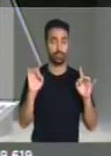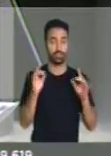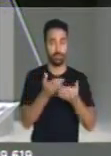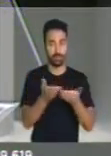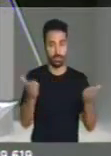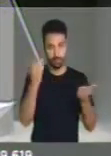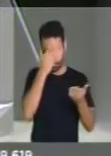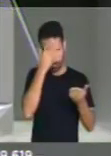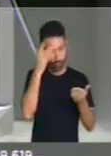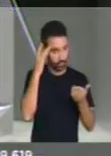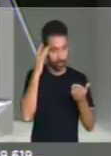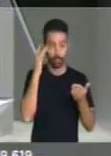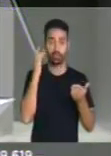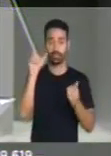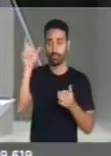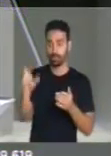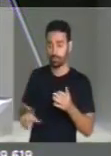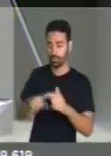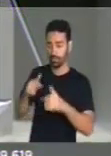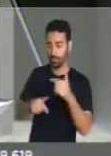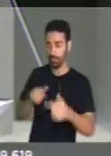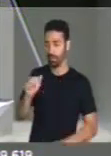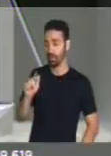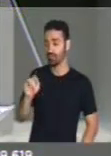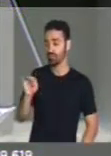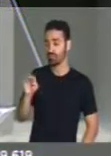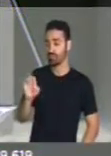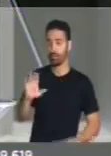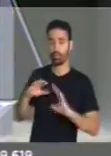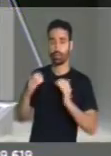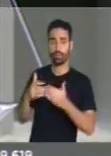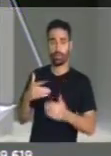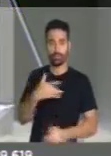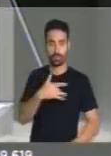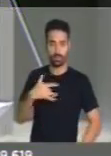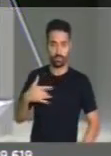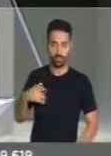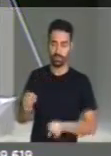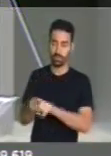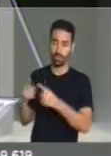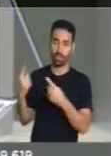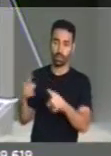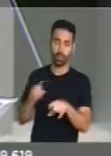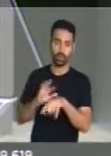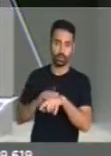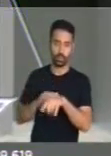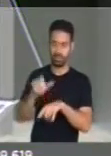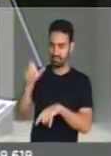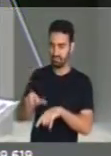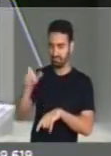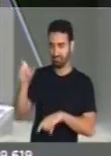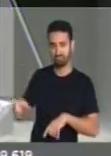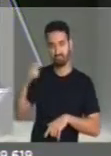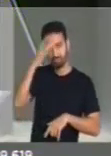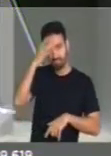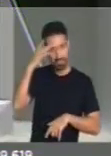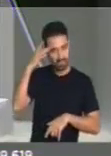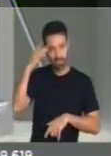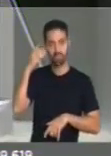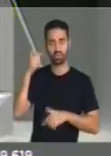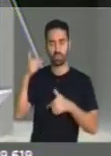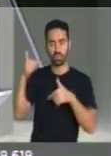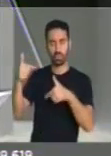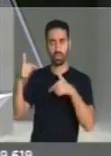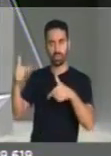agentes comunitários de saúde e aos agentes de combate às endemias, estes guerreiros e guerreiras que empreendem